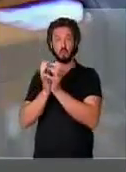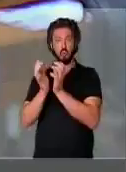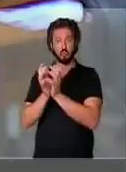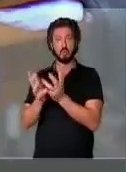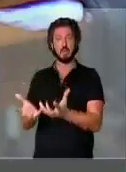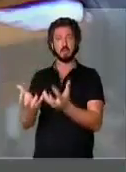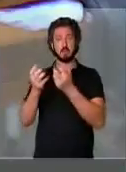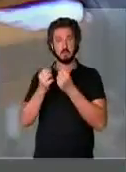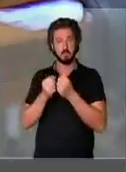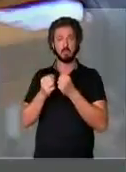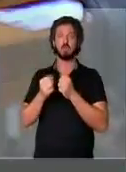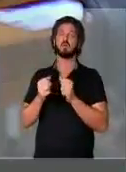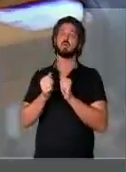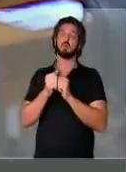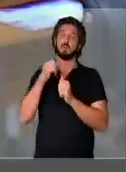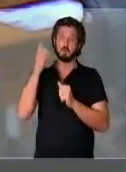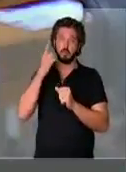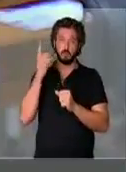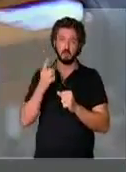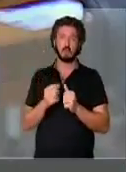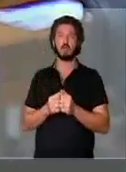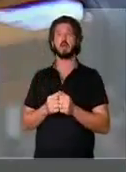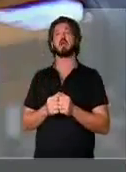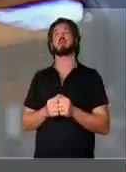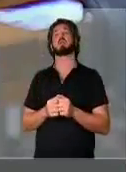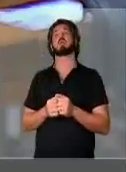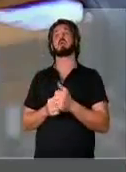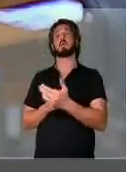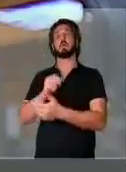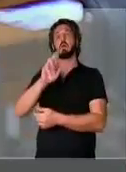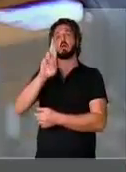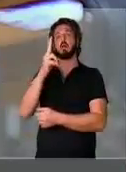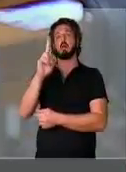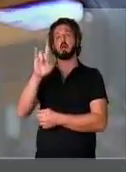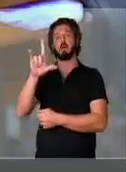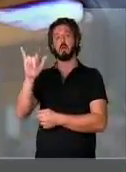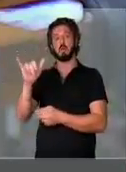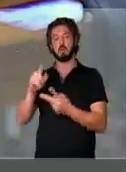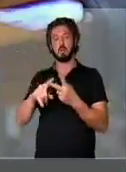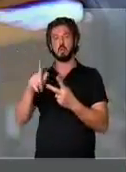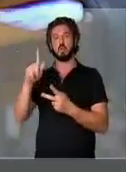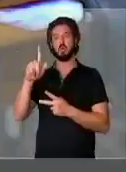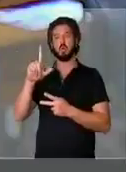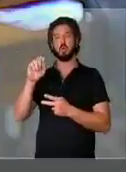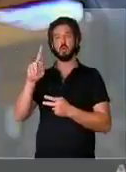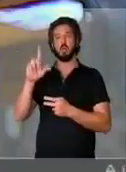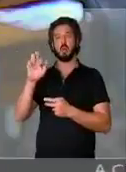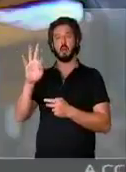recebeu diversos deputados, liderados pelo deputado Raul, deputado Goulart, e